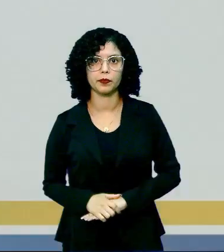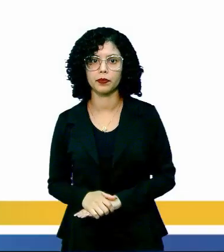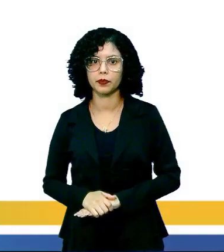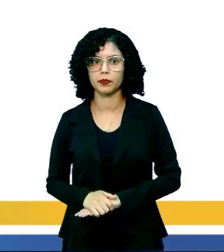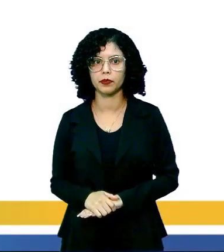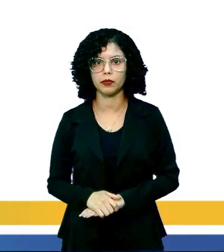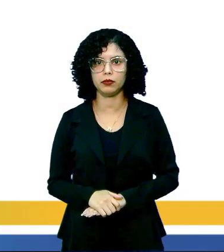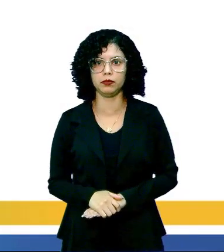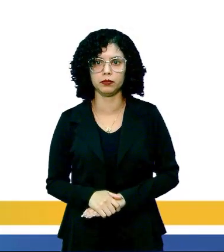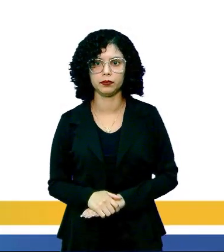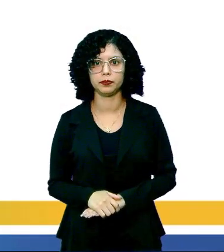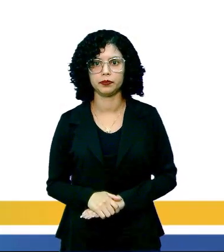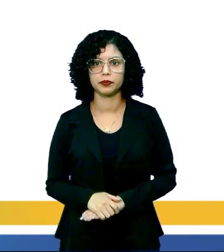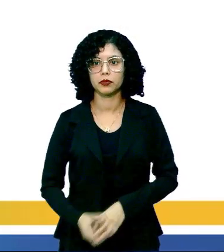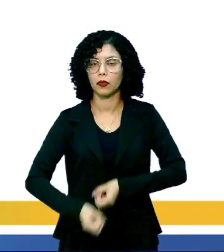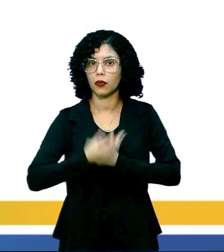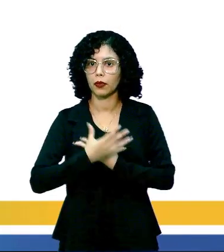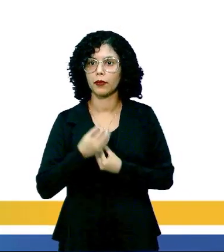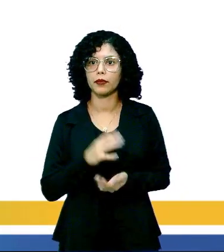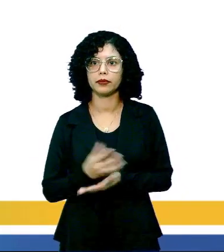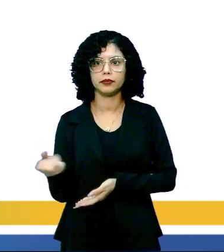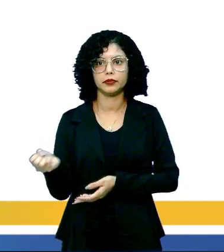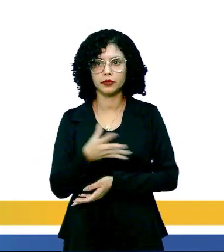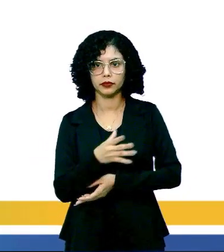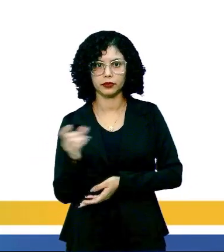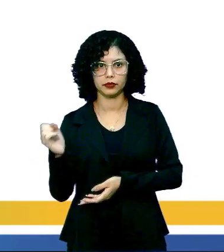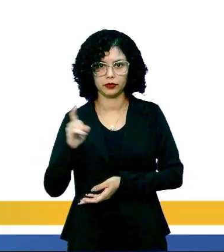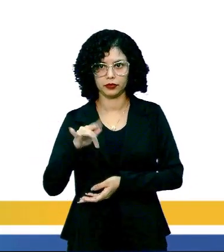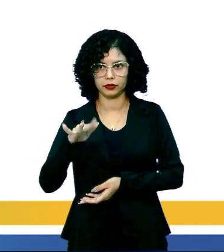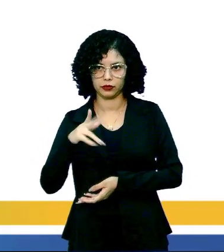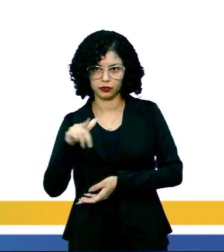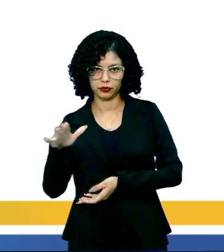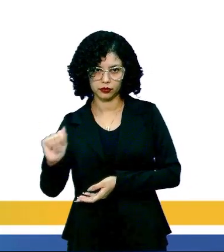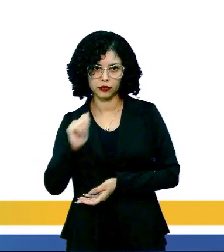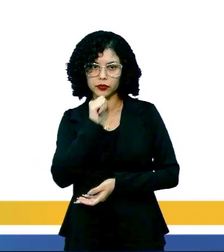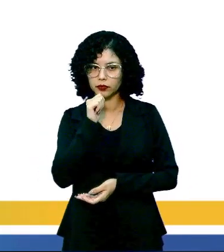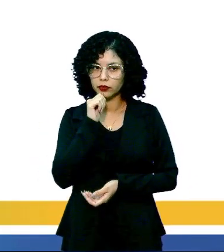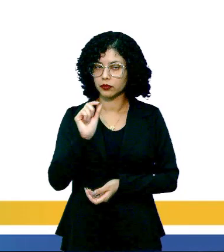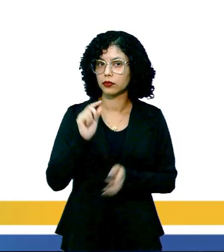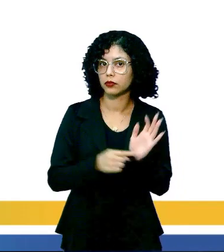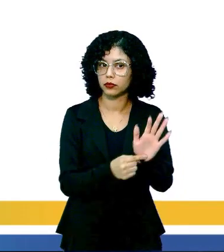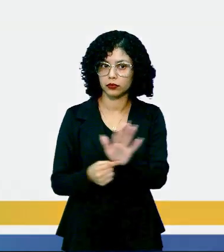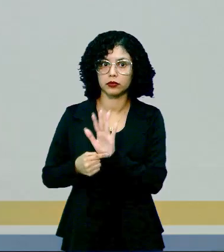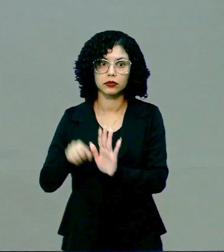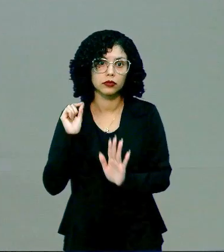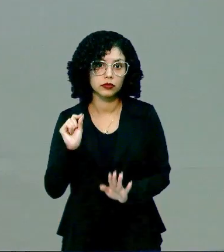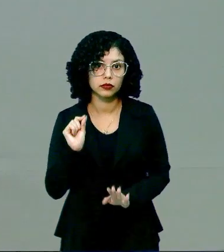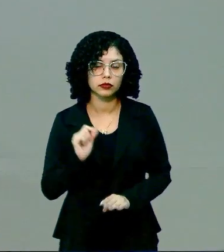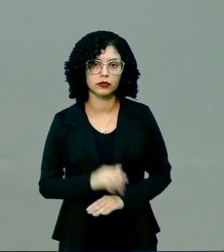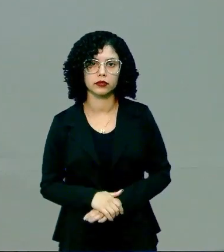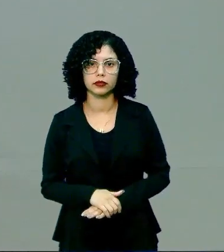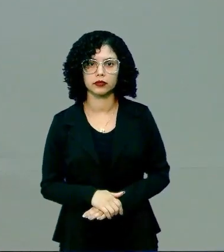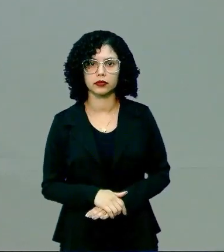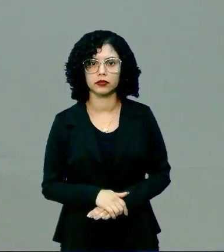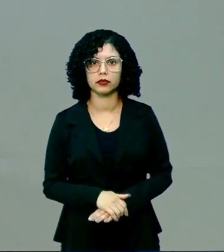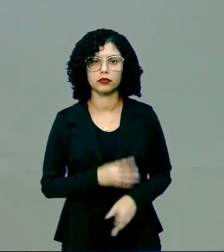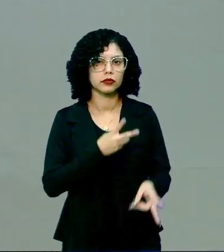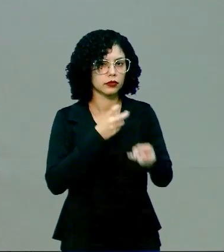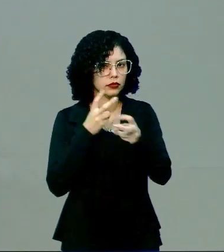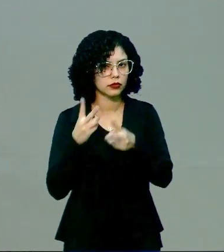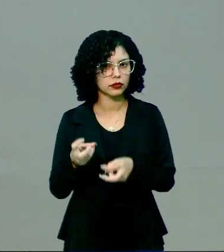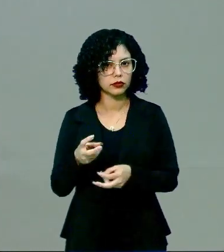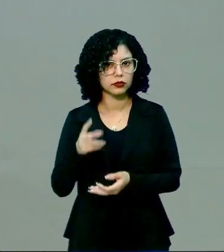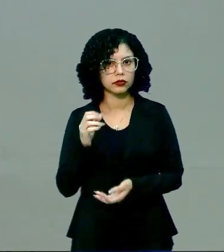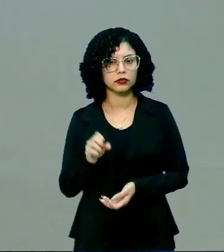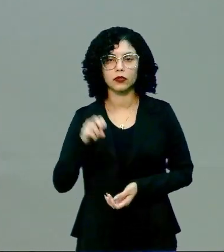obra, tá? No poema, essa nova dimensão revela Então, observa que a gente está